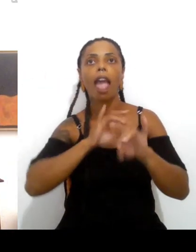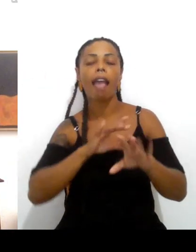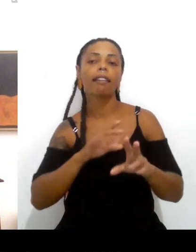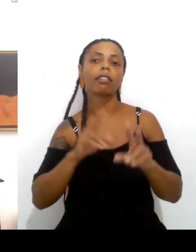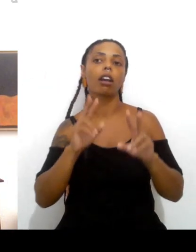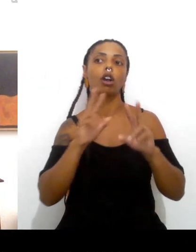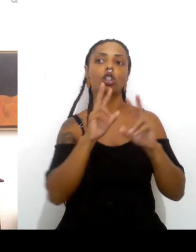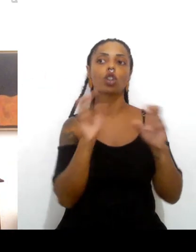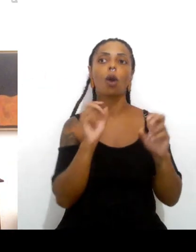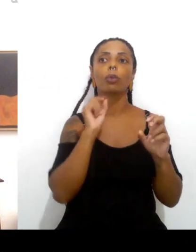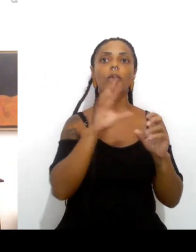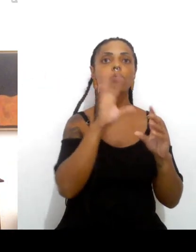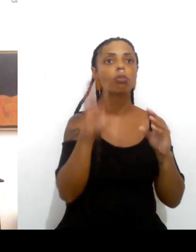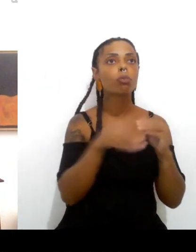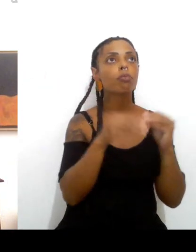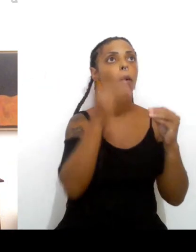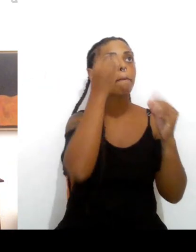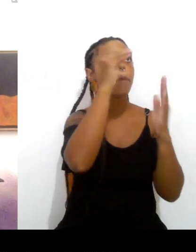a composição